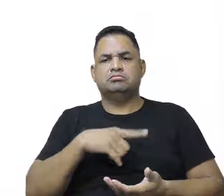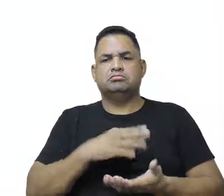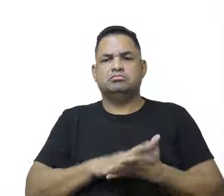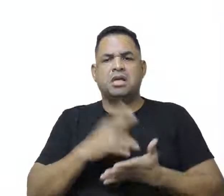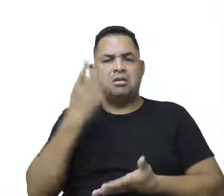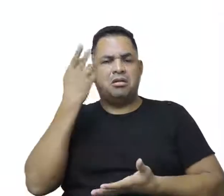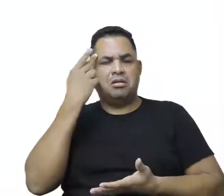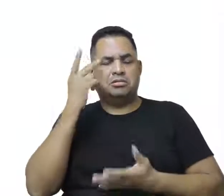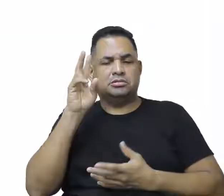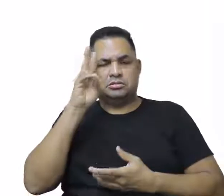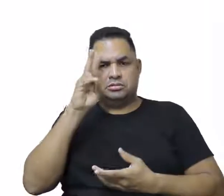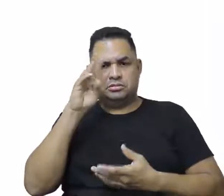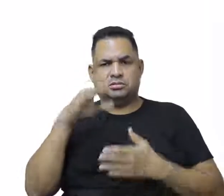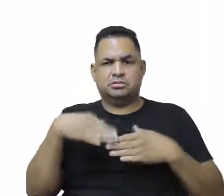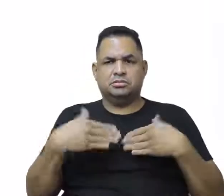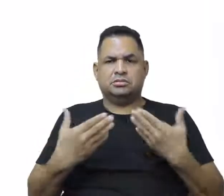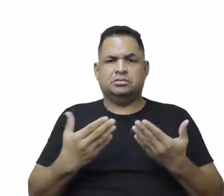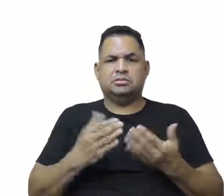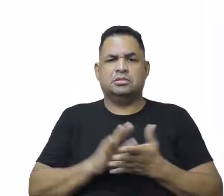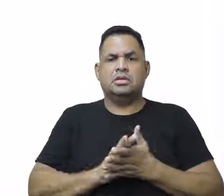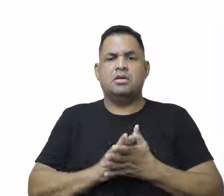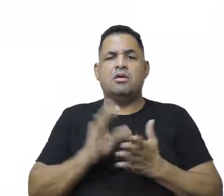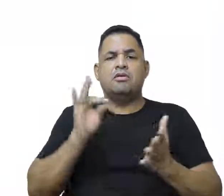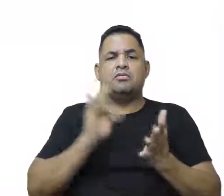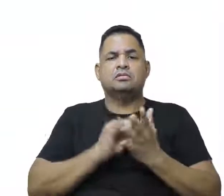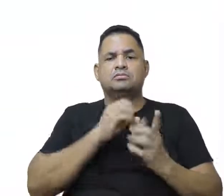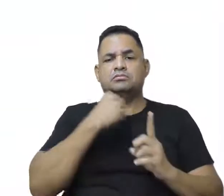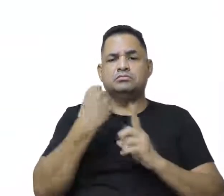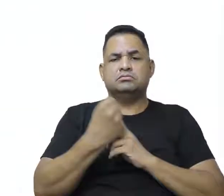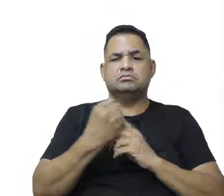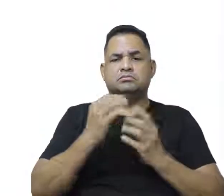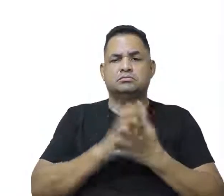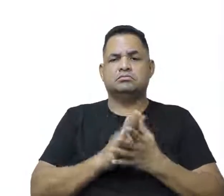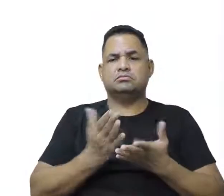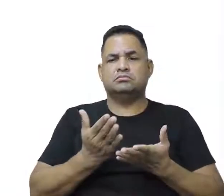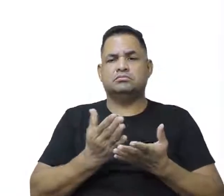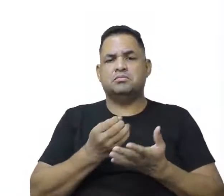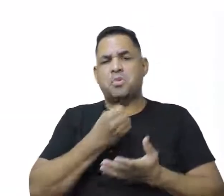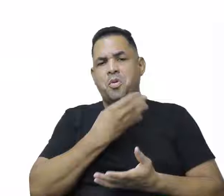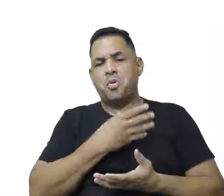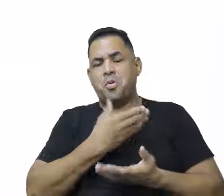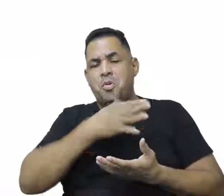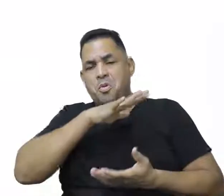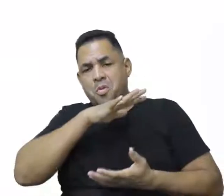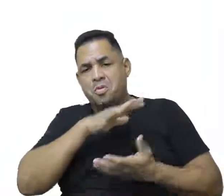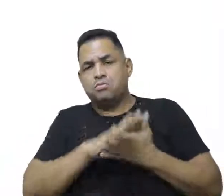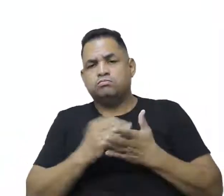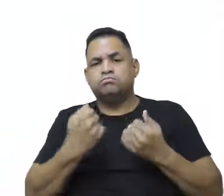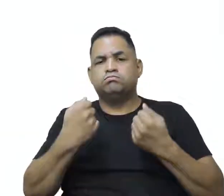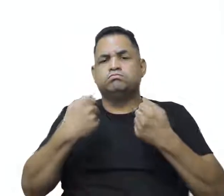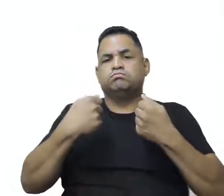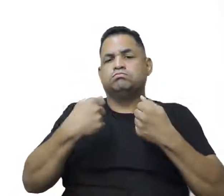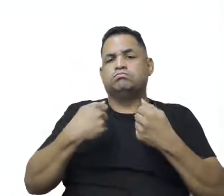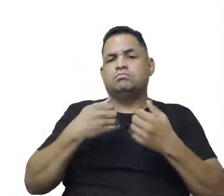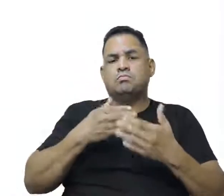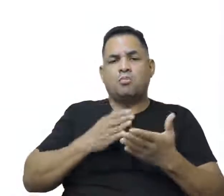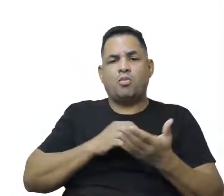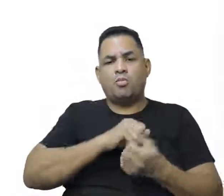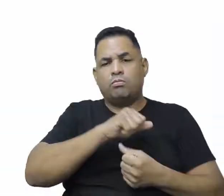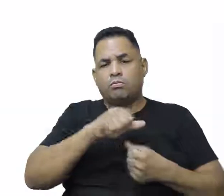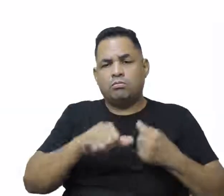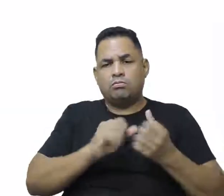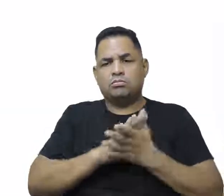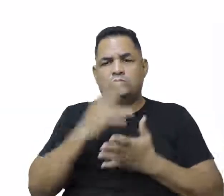naturalização da história, condição em que os fatos sociais, independentemente de ser bons ou ruins, passam a ser